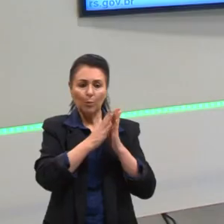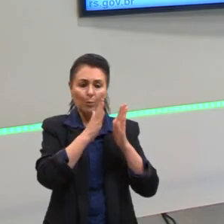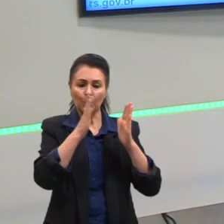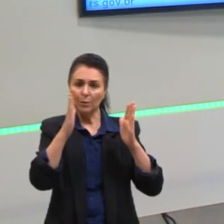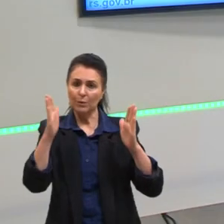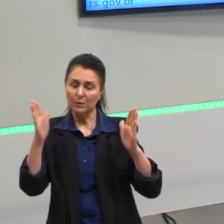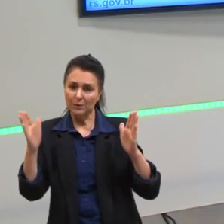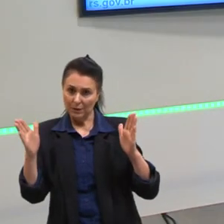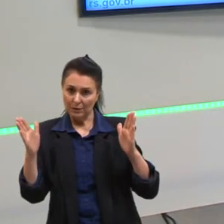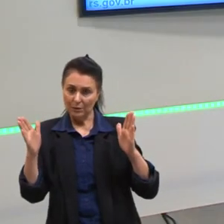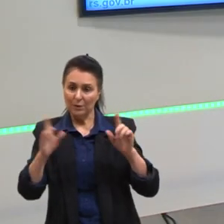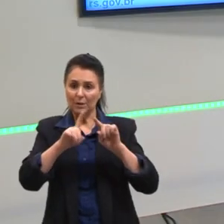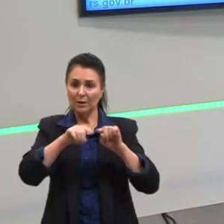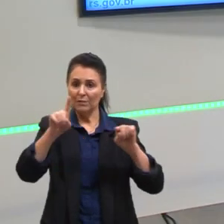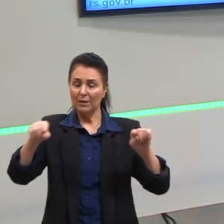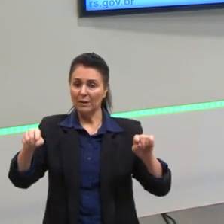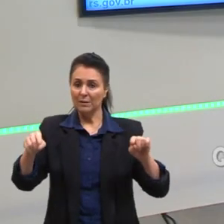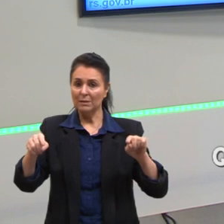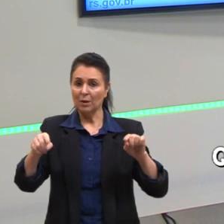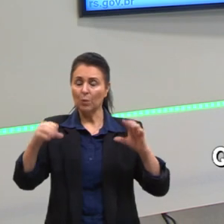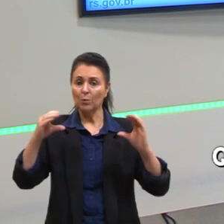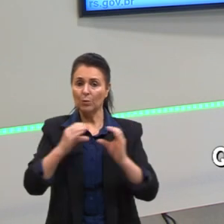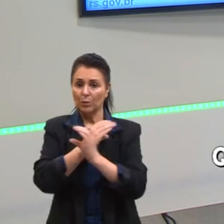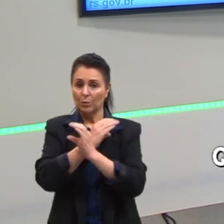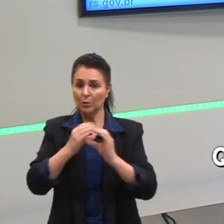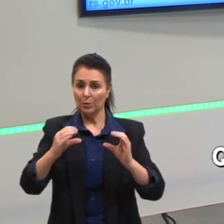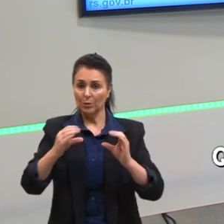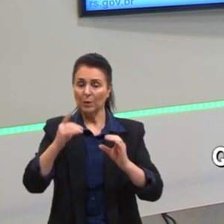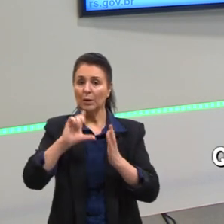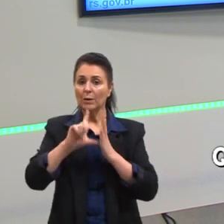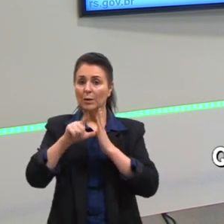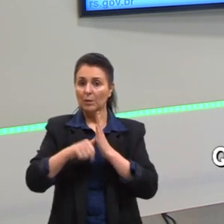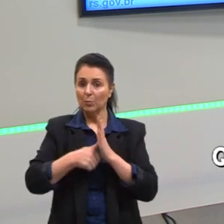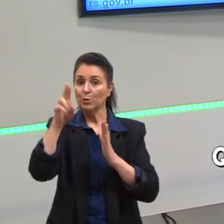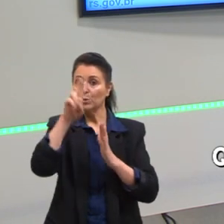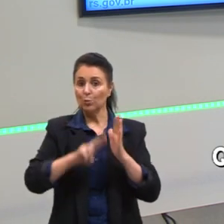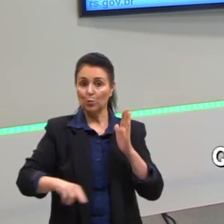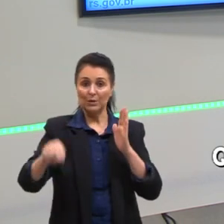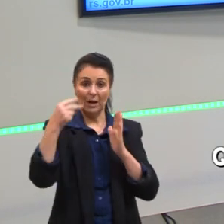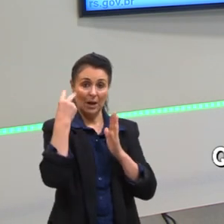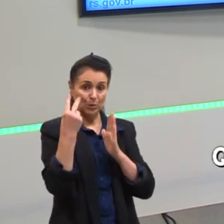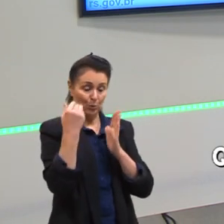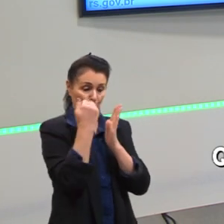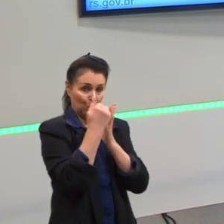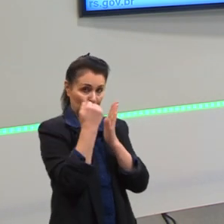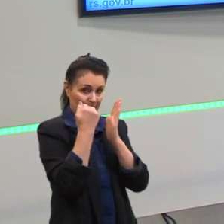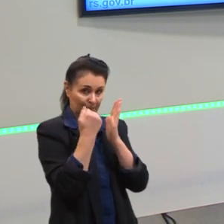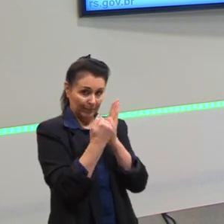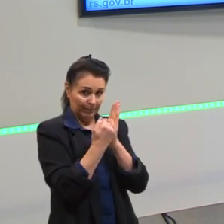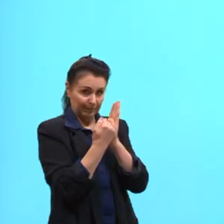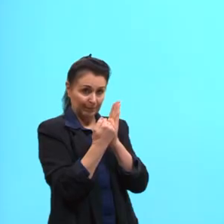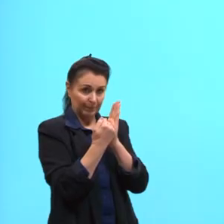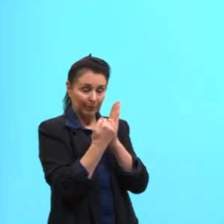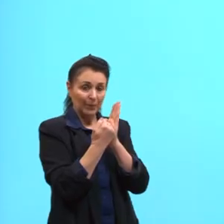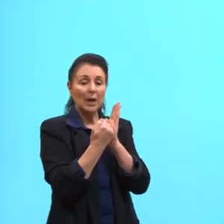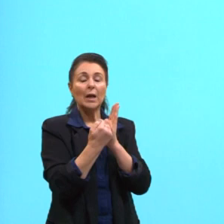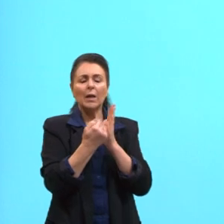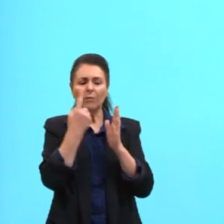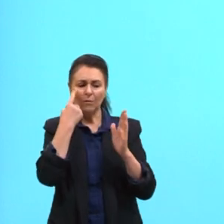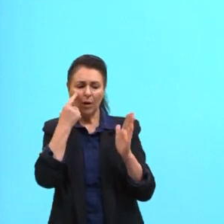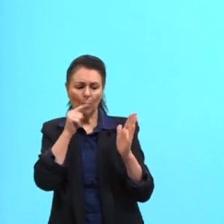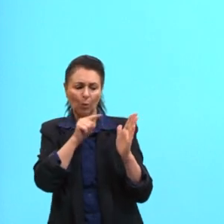variação de entalpia da equação Global depois eu vou pegar as minhas duas etapas neste caso foram só duas e